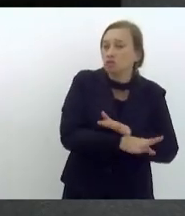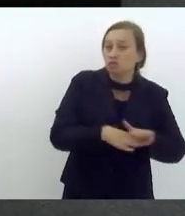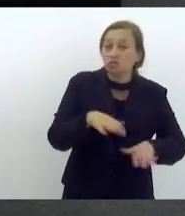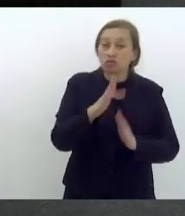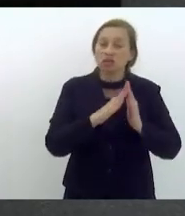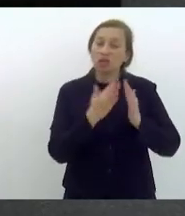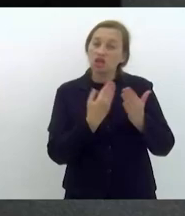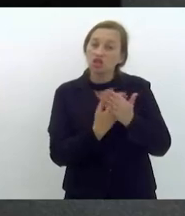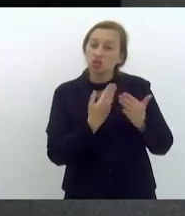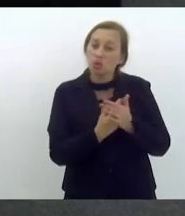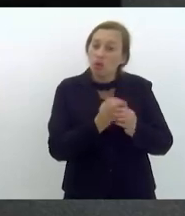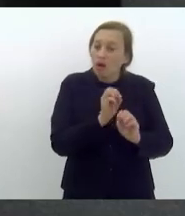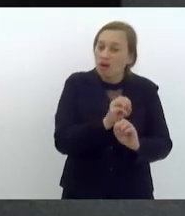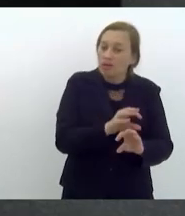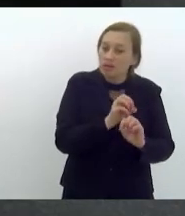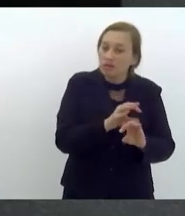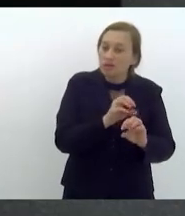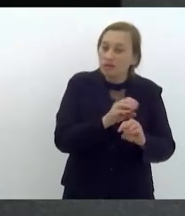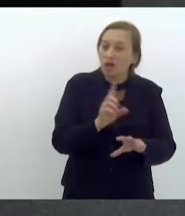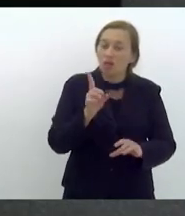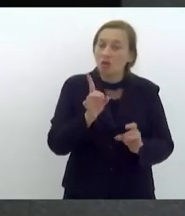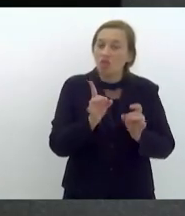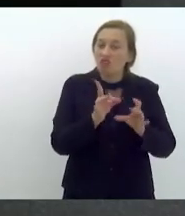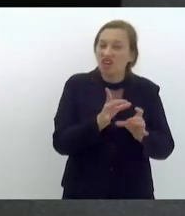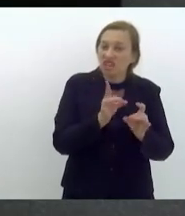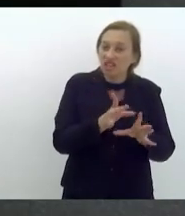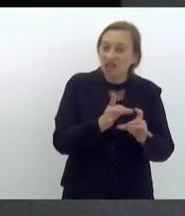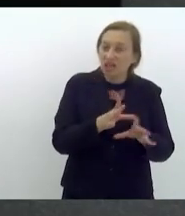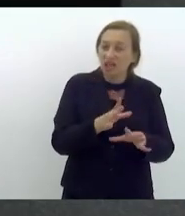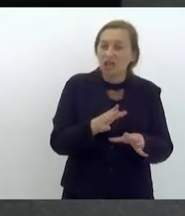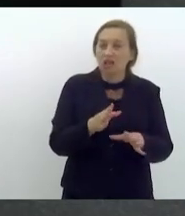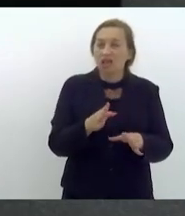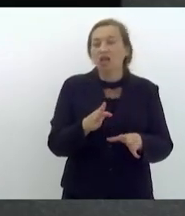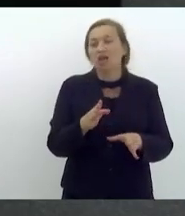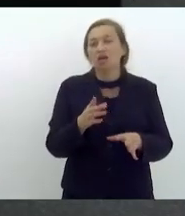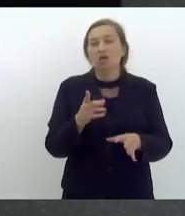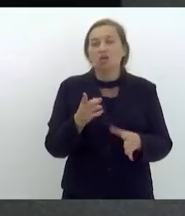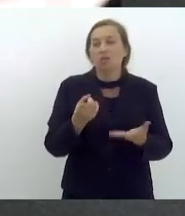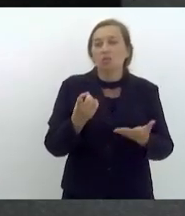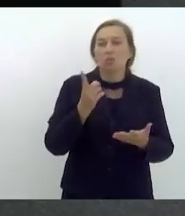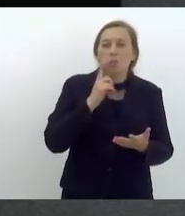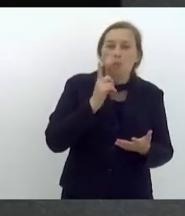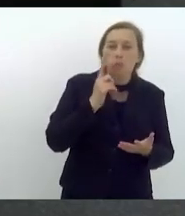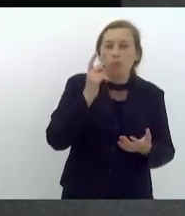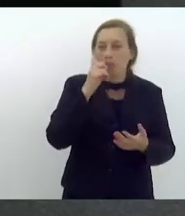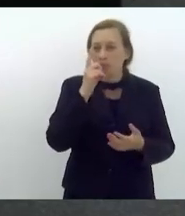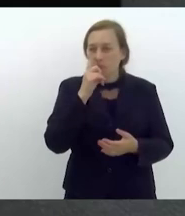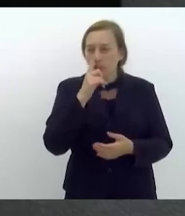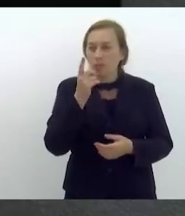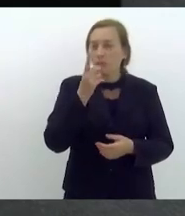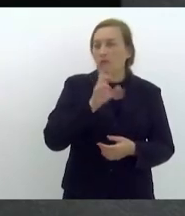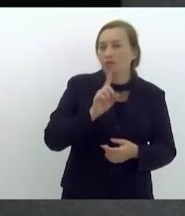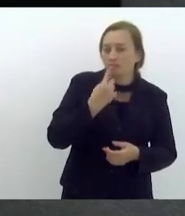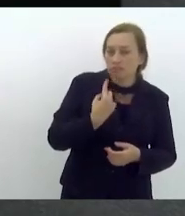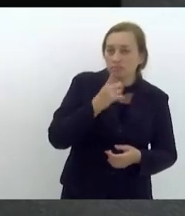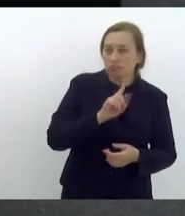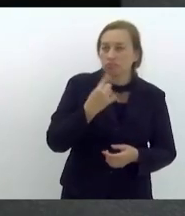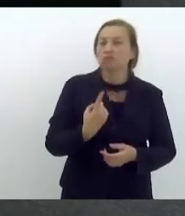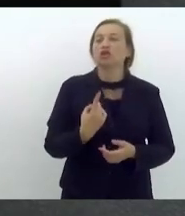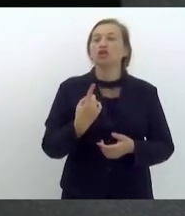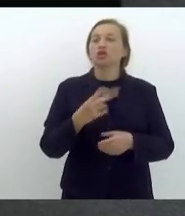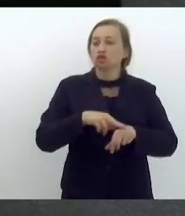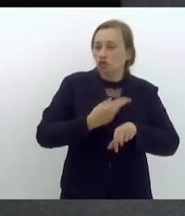a escola não vendendo tipo de besteira para as crianças de pirulito bala chocolate Isso